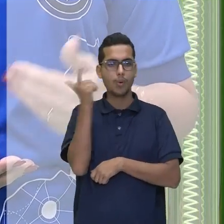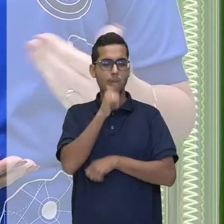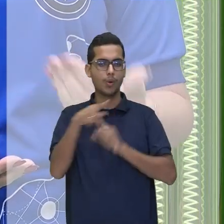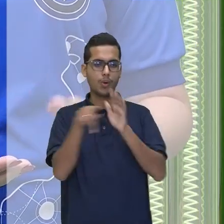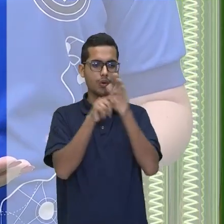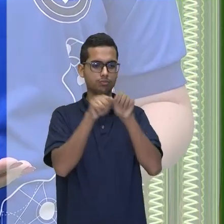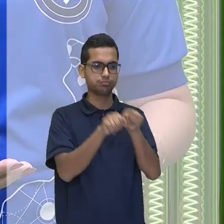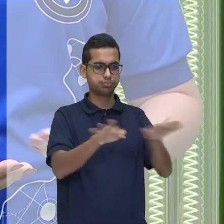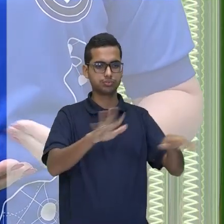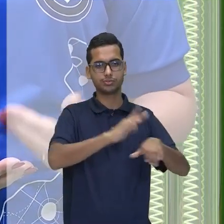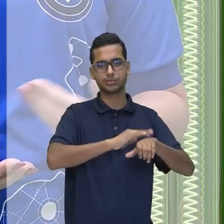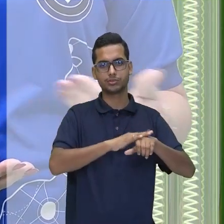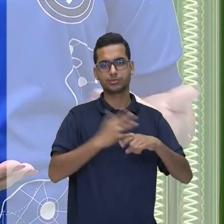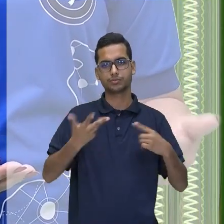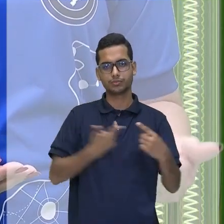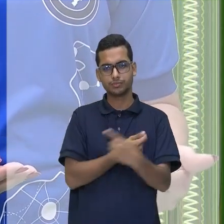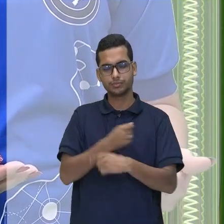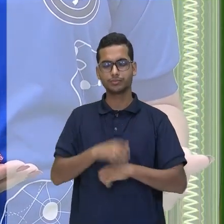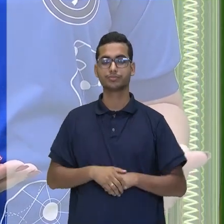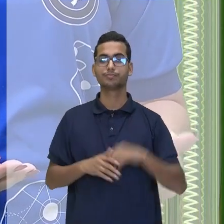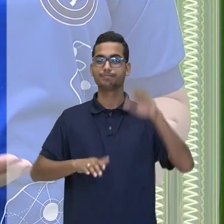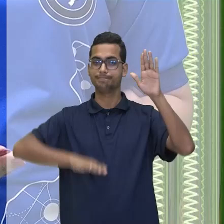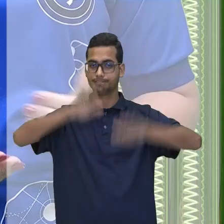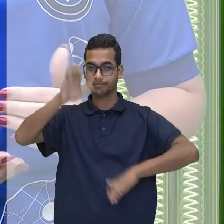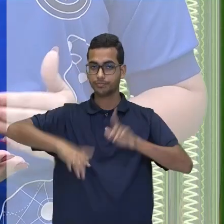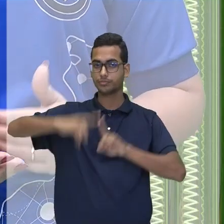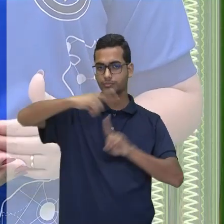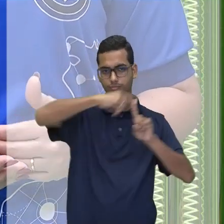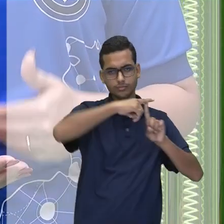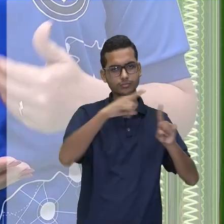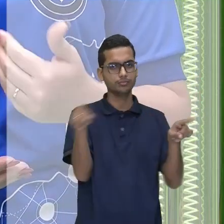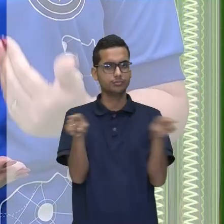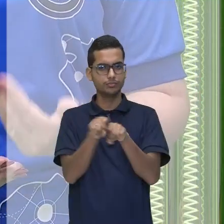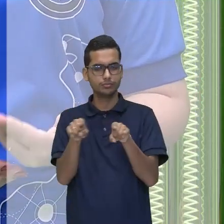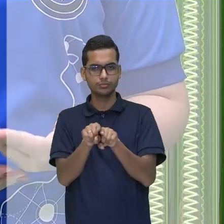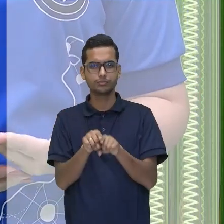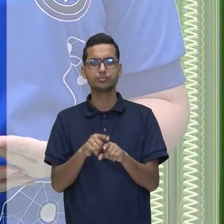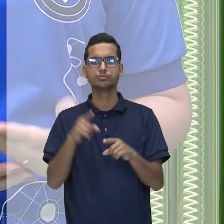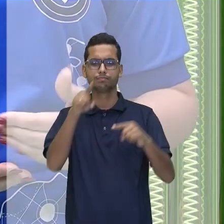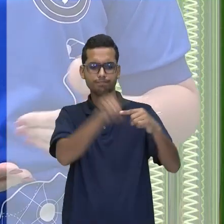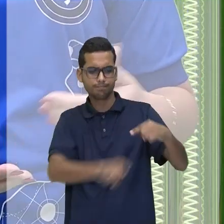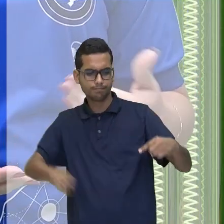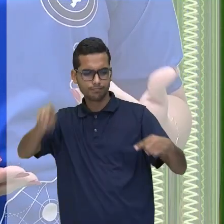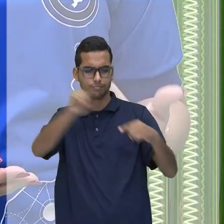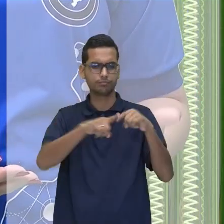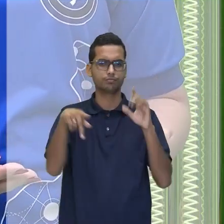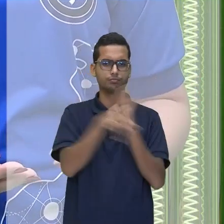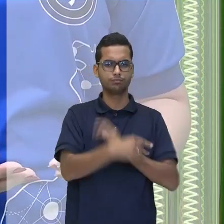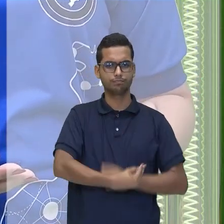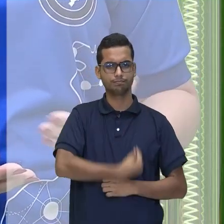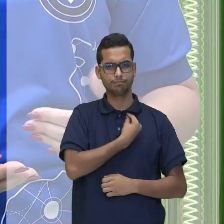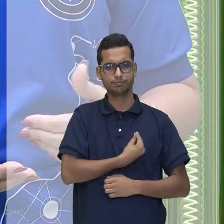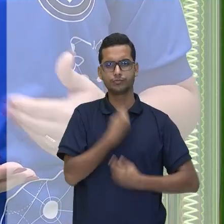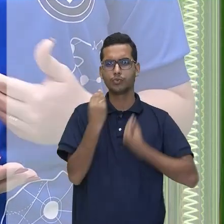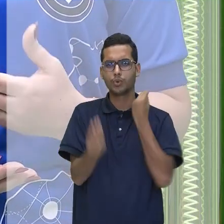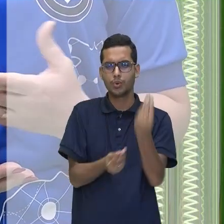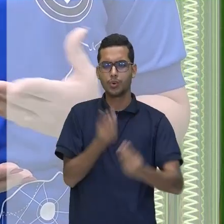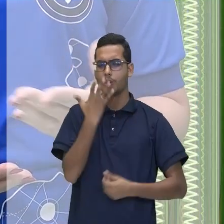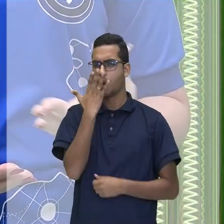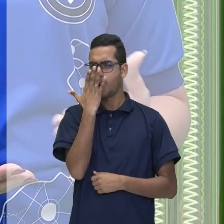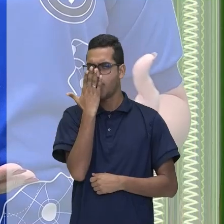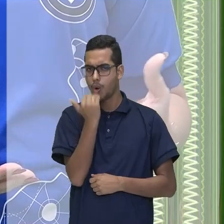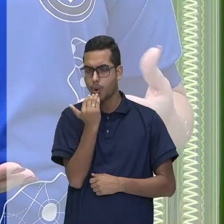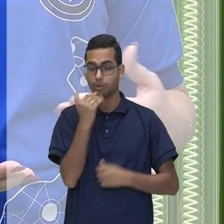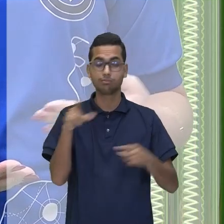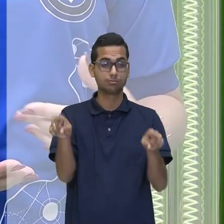Então esses vetores, né, dependendo da espécie deles, dependendo do ciclo de vida, do ciclo de alimentação, é que a gente vai ver que